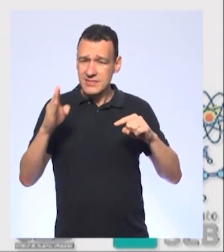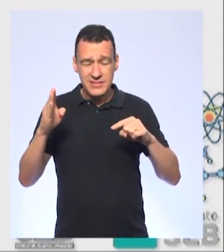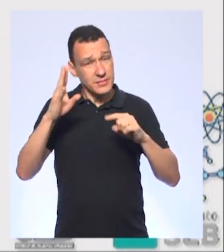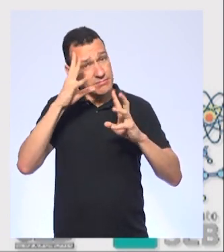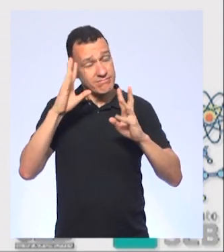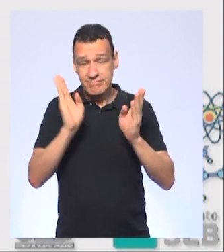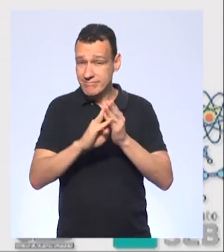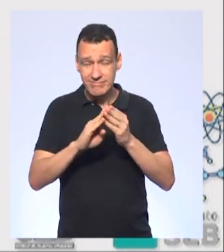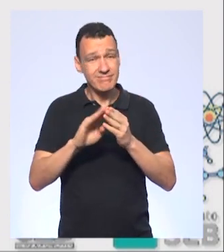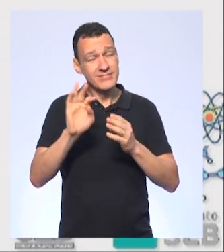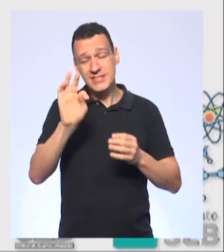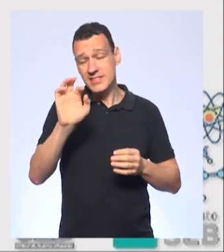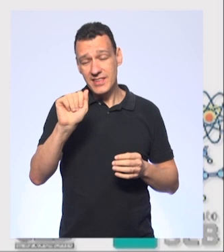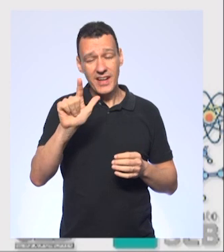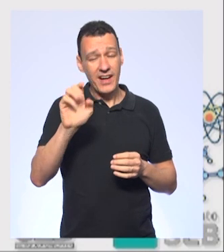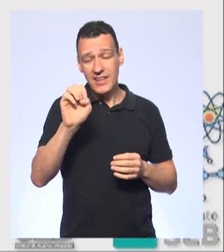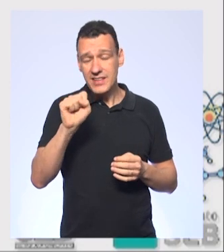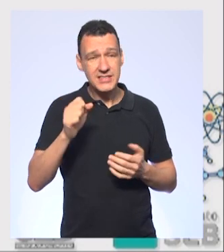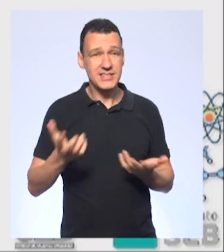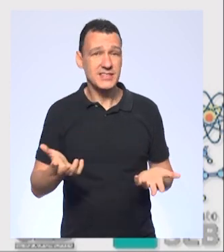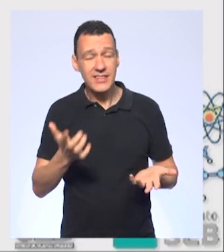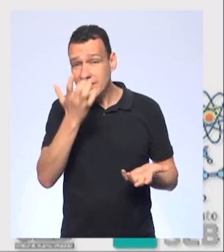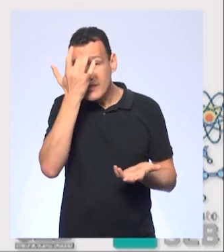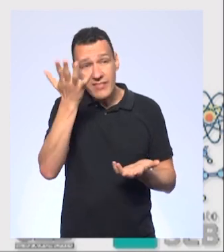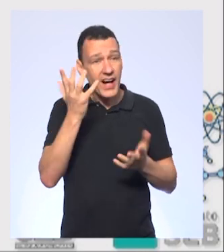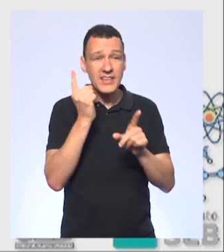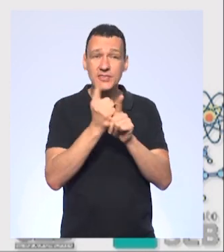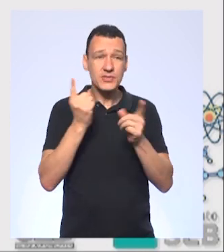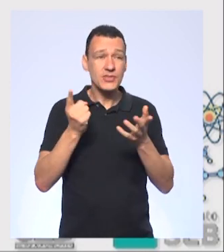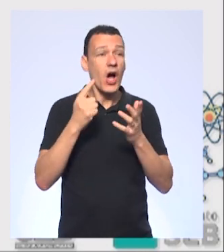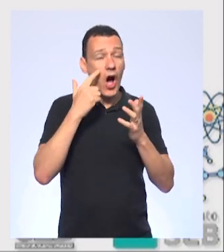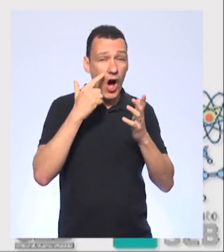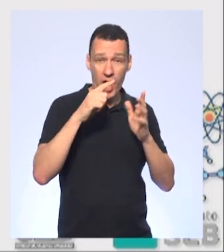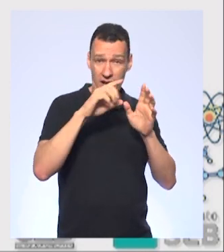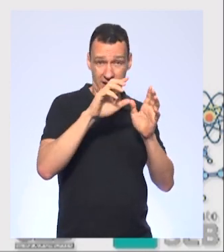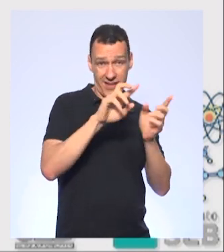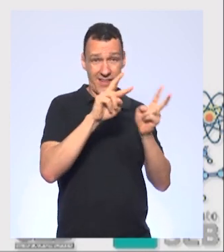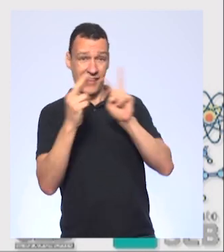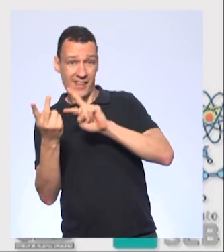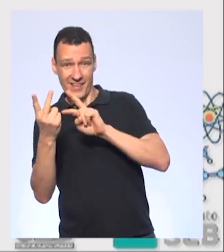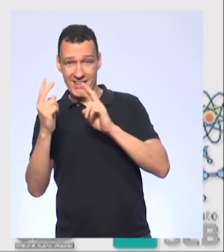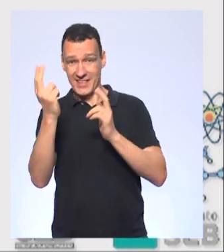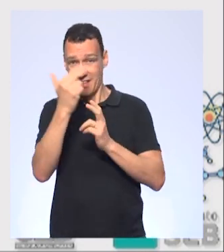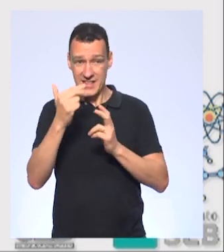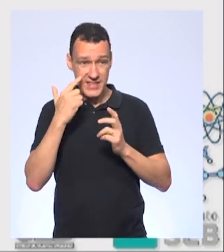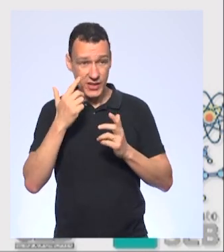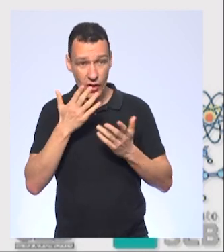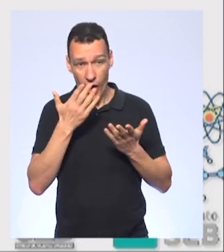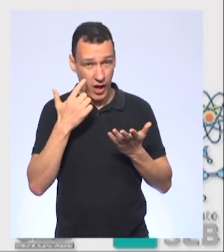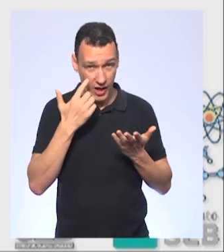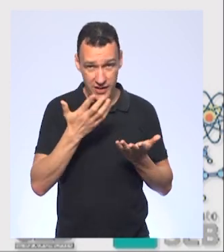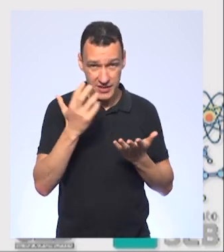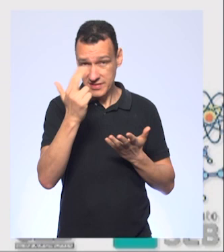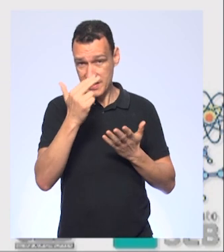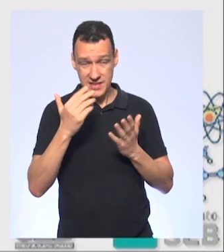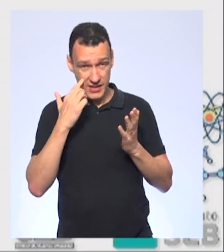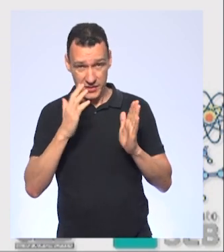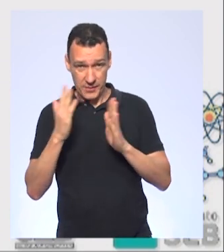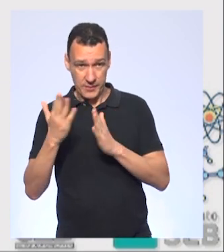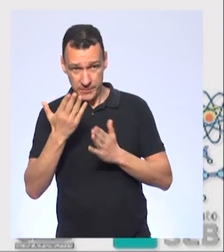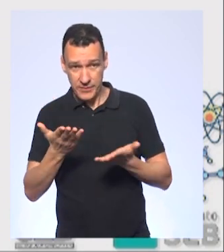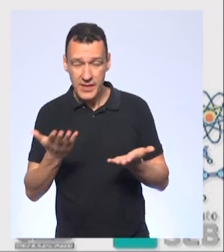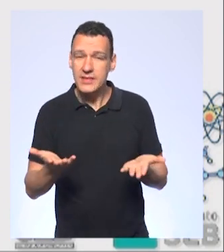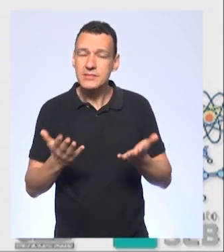no Tales. Você viu? Eu redesenhei a figura ao lado, as retas RST paralelas e as 2